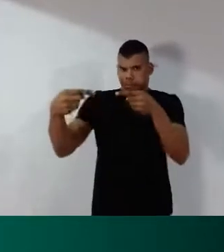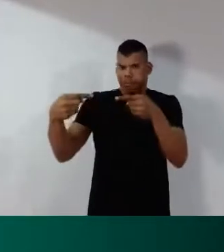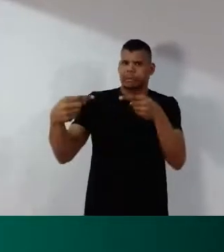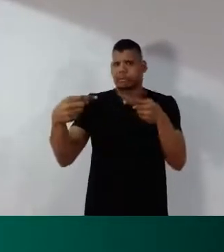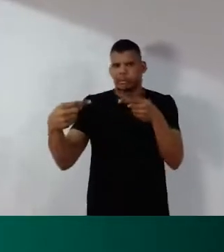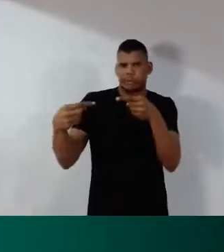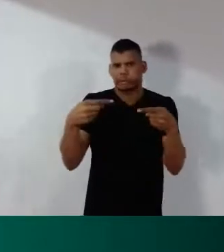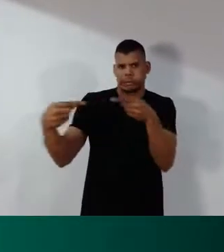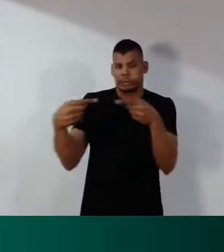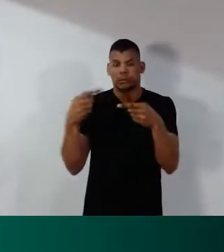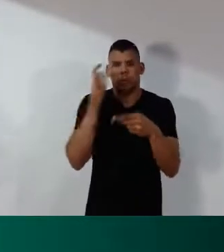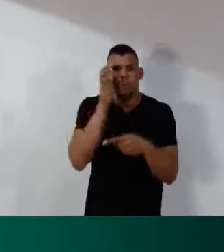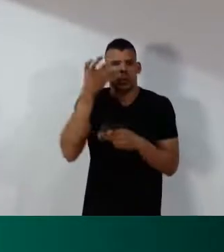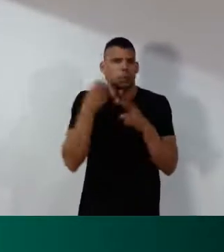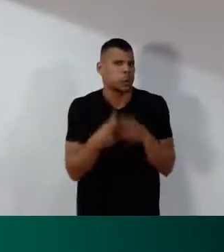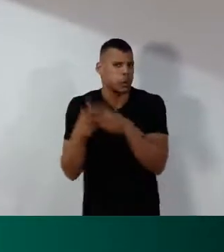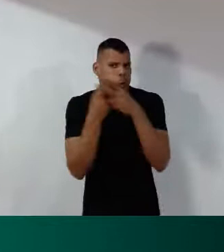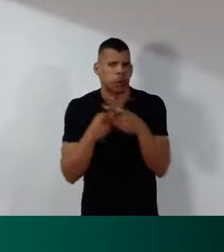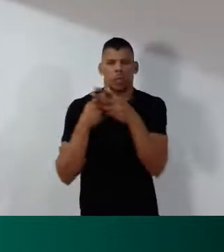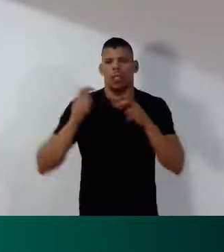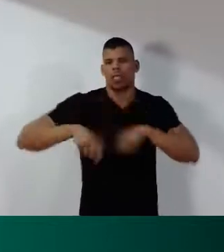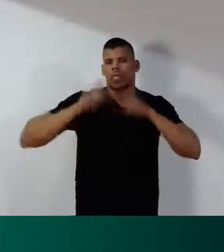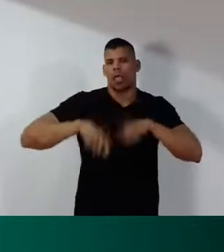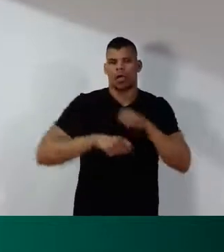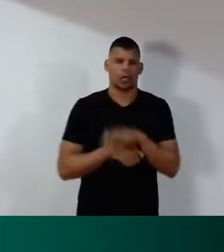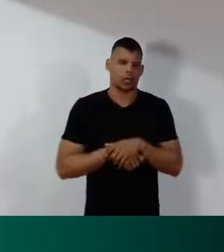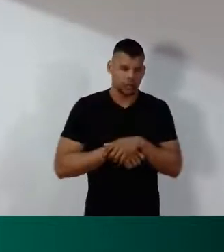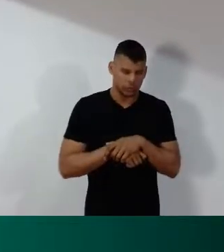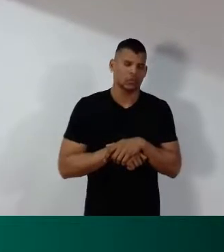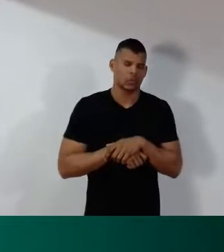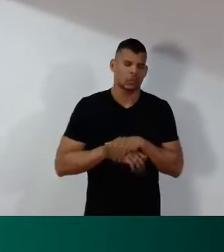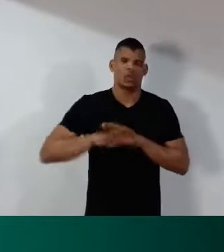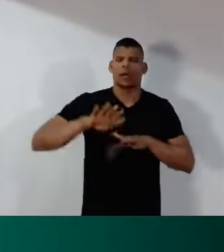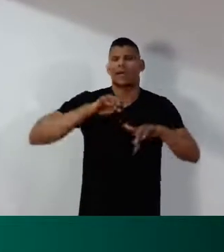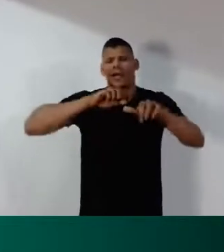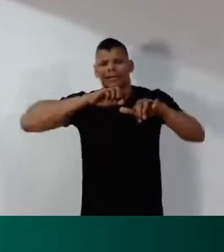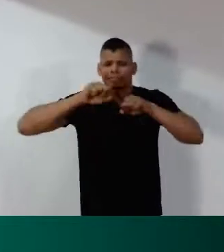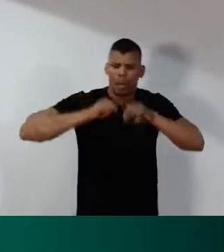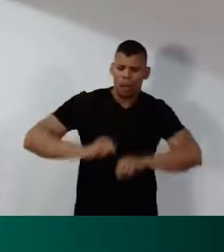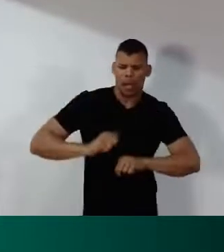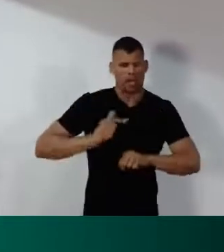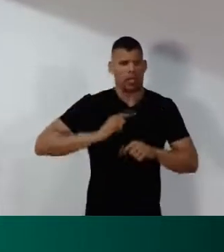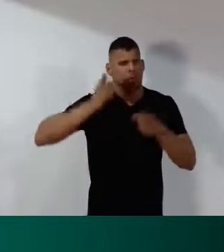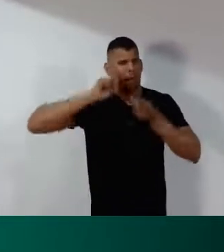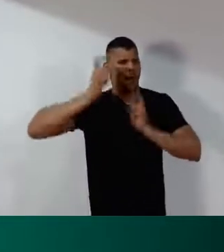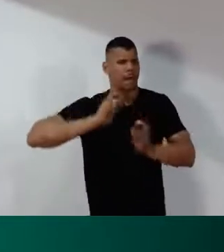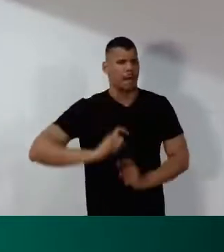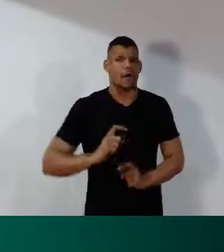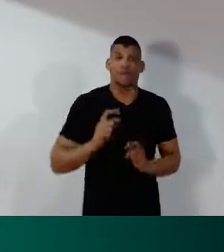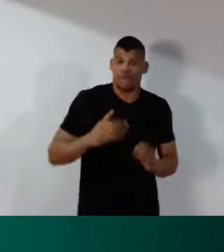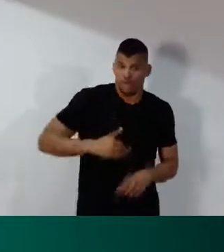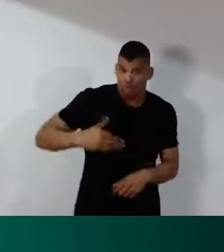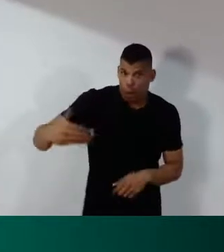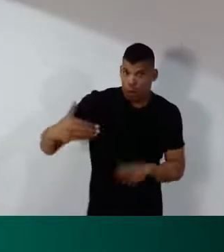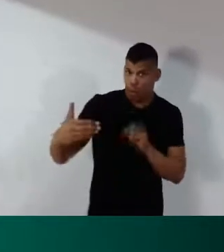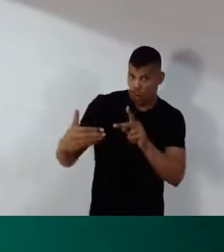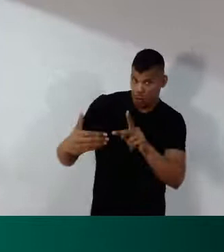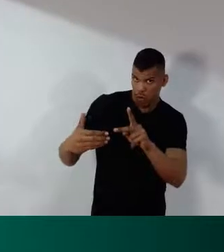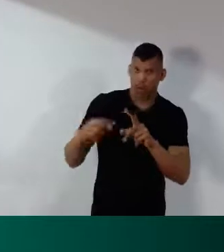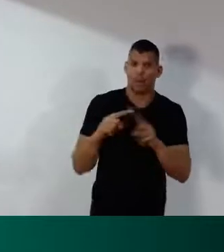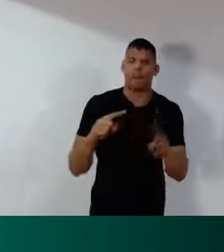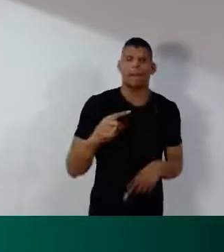maior que a gente vai conseguir fazer alguma coisa e para além de discutir a fome a gente tem que discutir a vida da gente